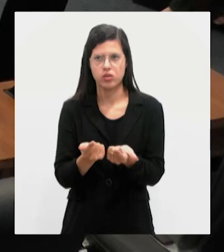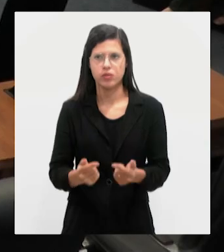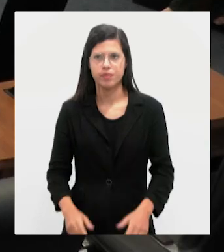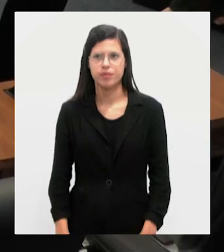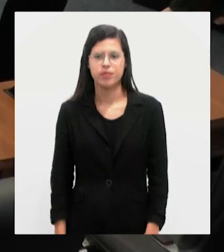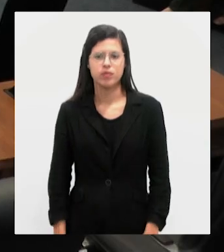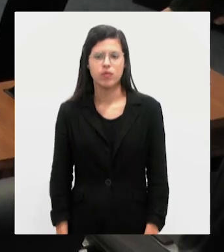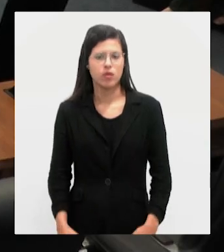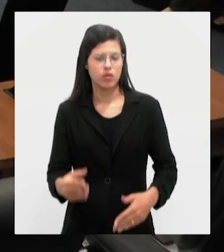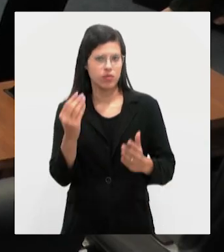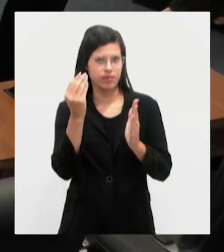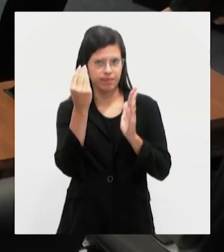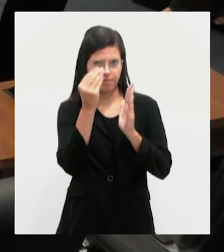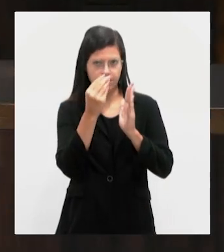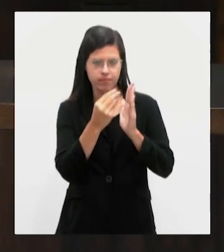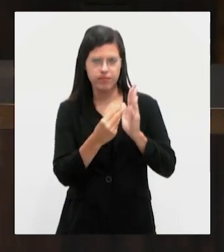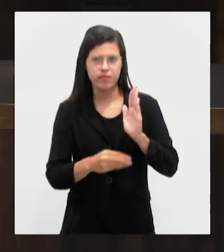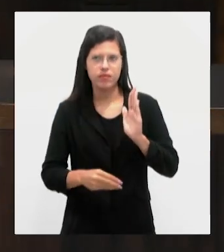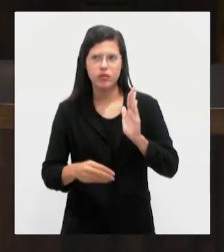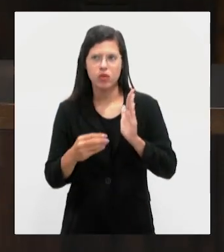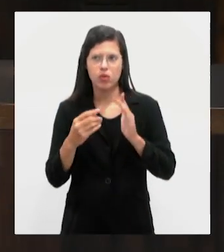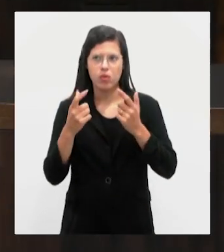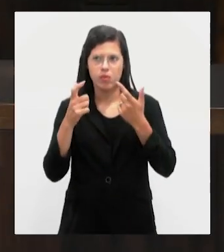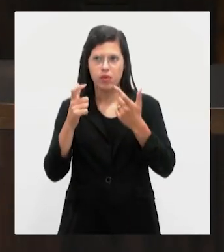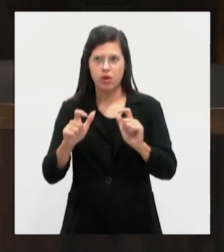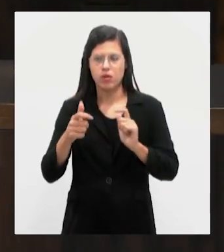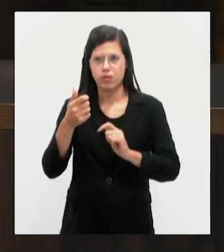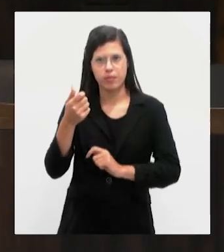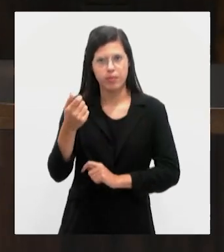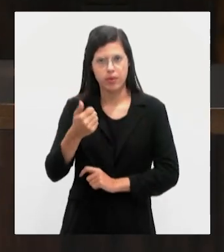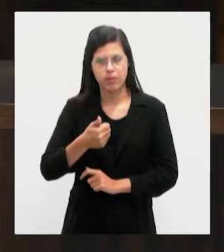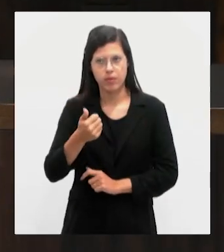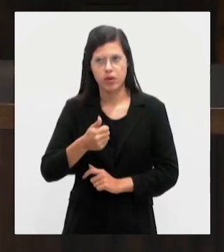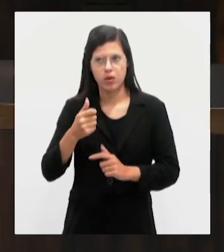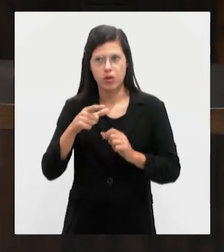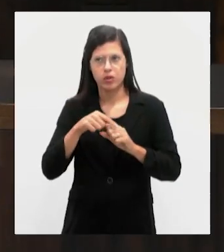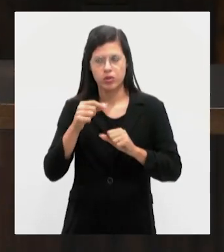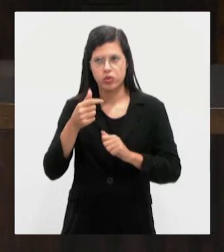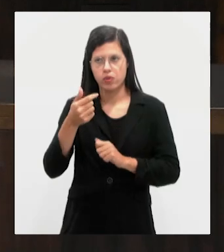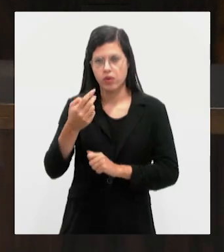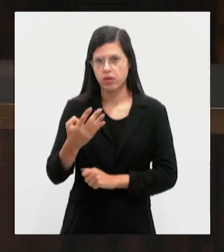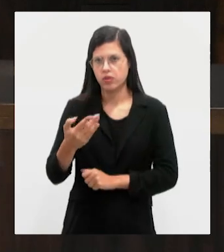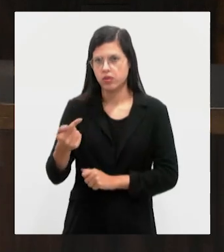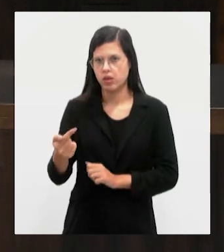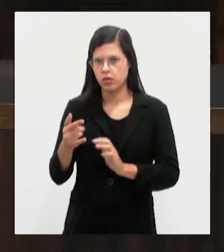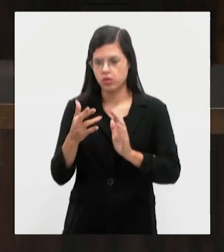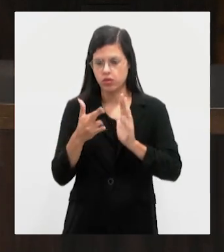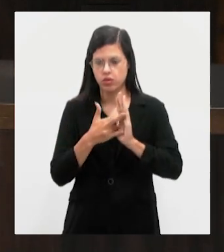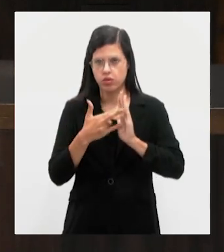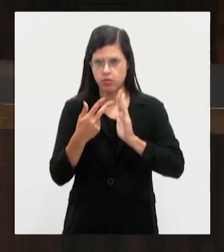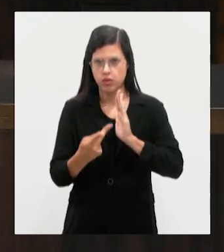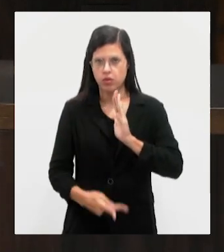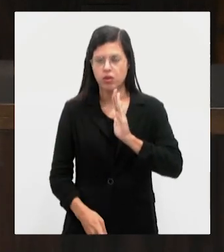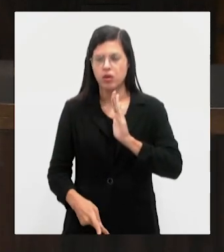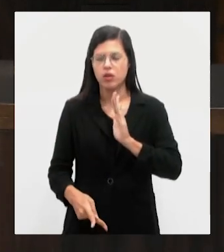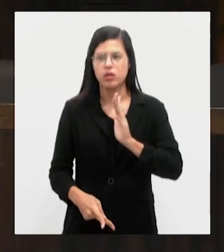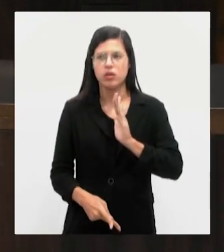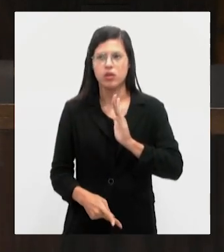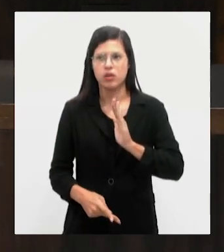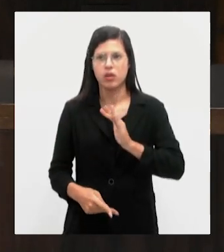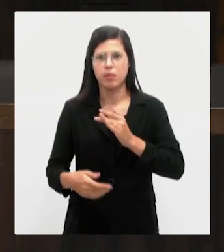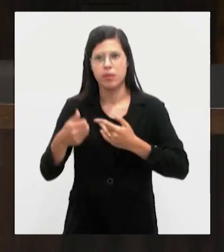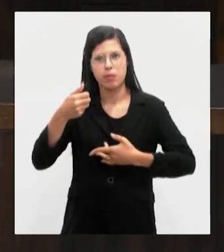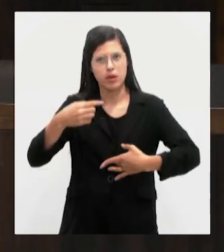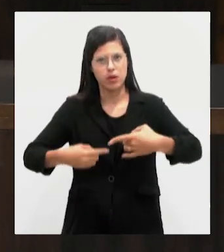Incluídos na ordem do dia, de acordo com o parágrafo 1º do artigo 47 do Regimento Interno, em tramitação ordinária